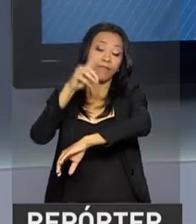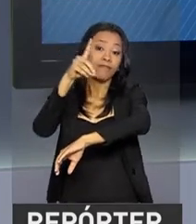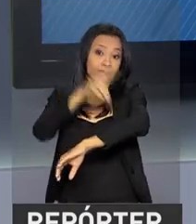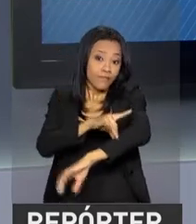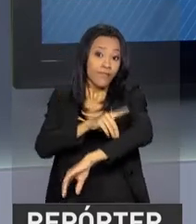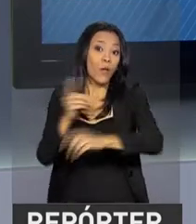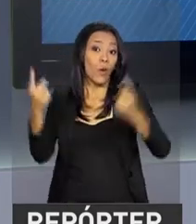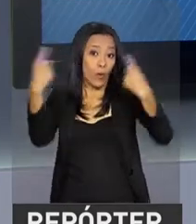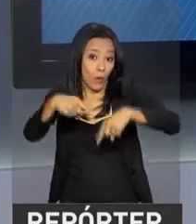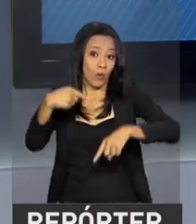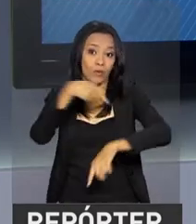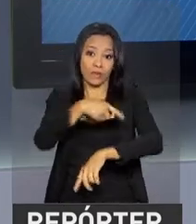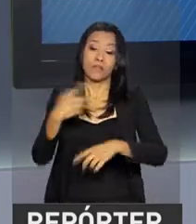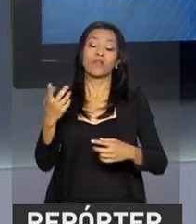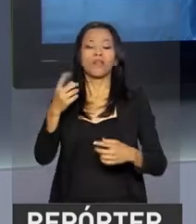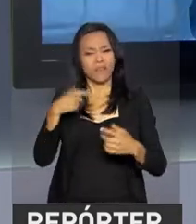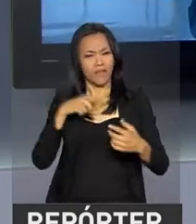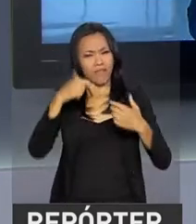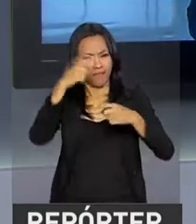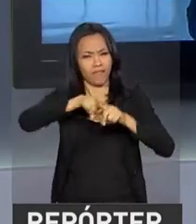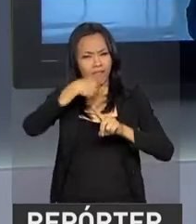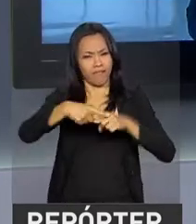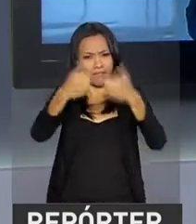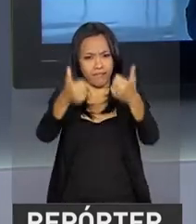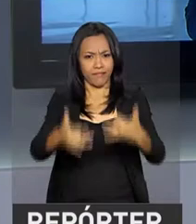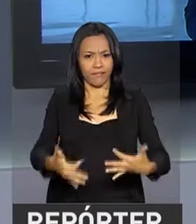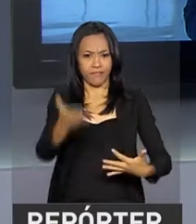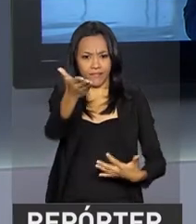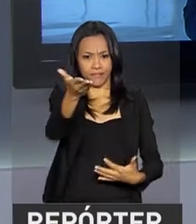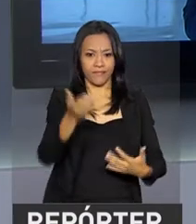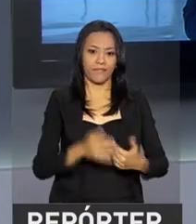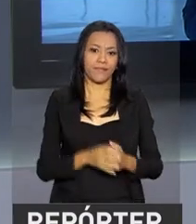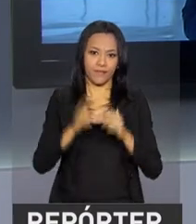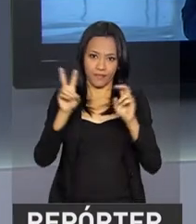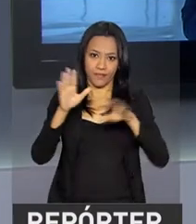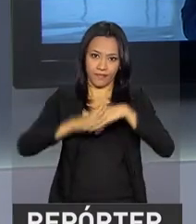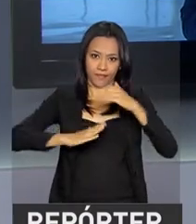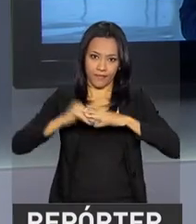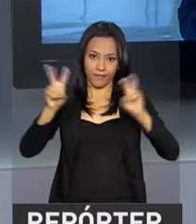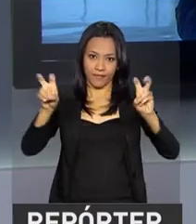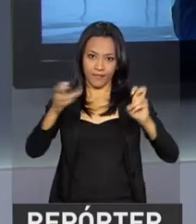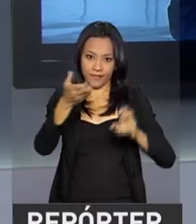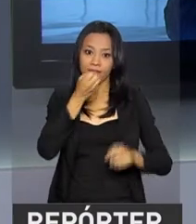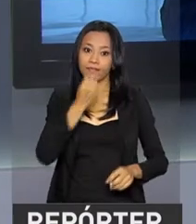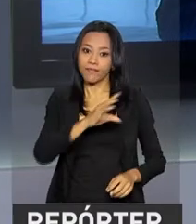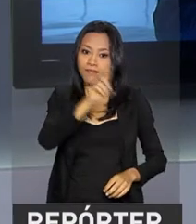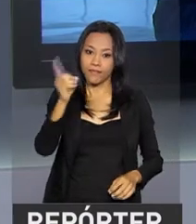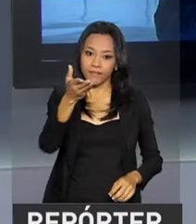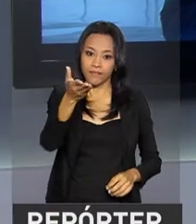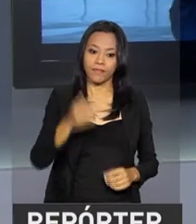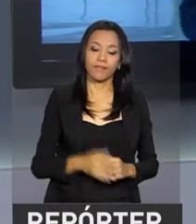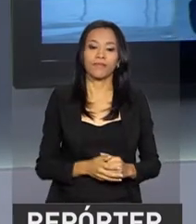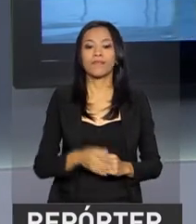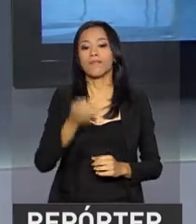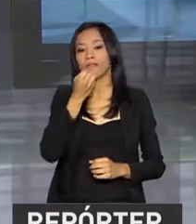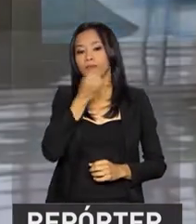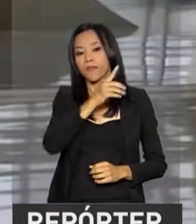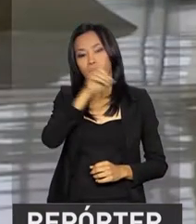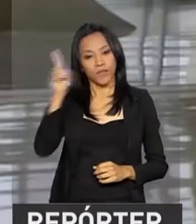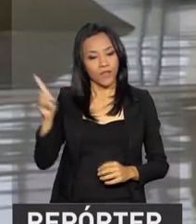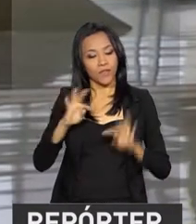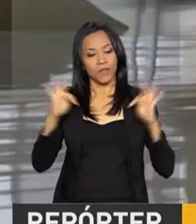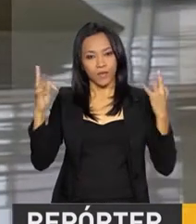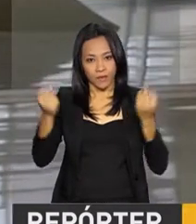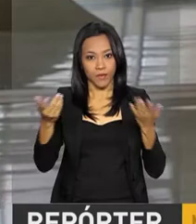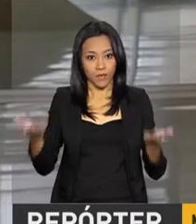Mara Kenupi, que tem as informações sobre esse assunto. Olá, Mara. Bom dia para você. Bom dia para você também, Thaisa. Bom